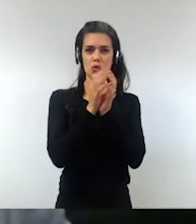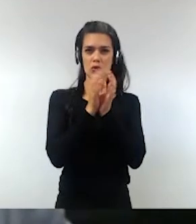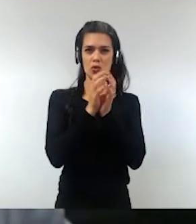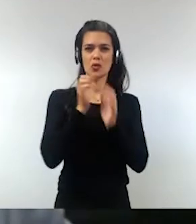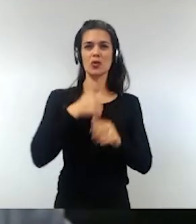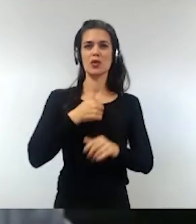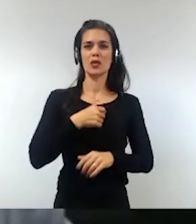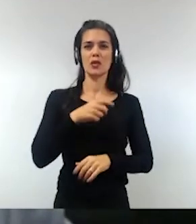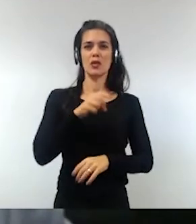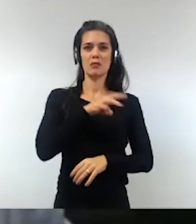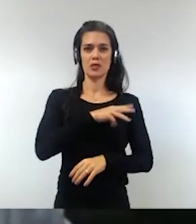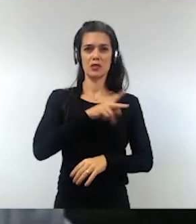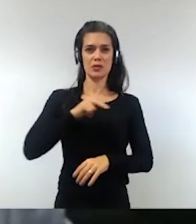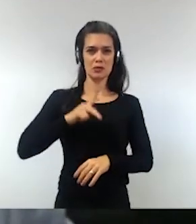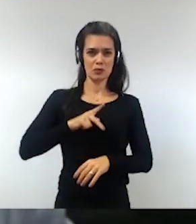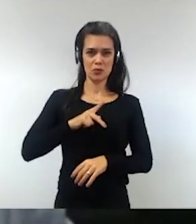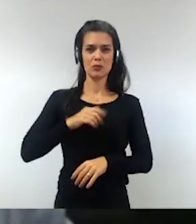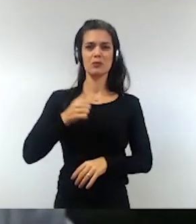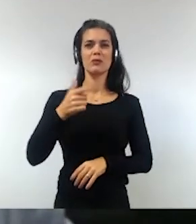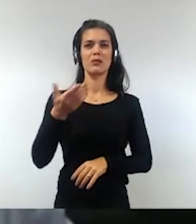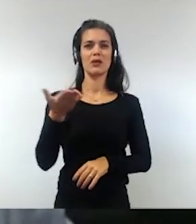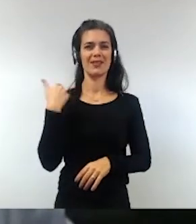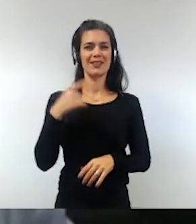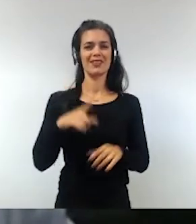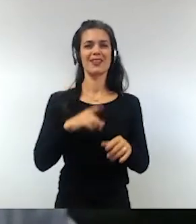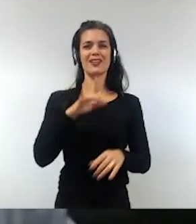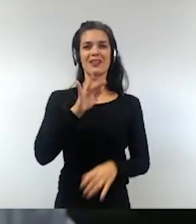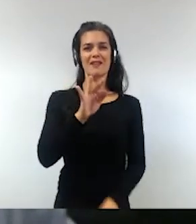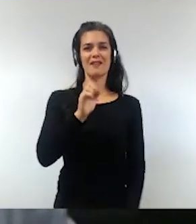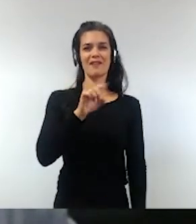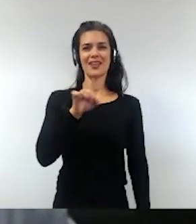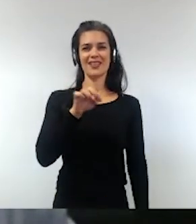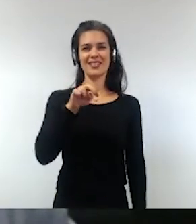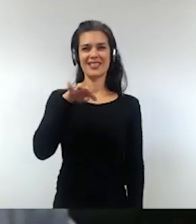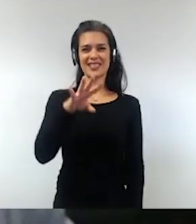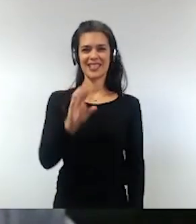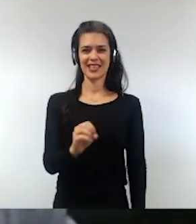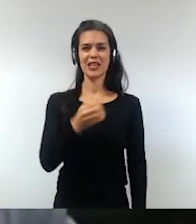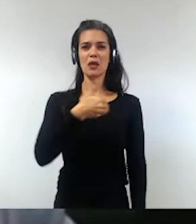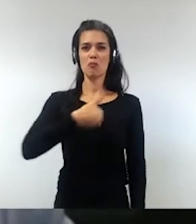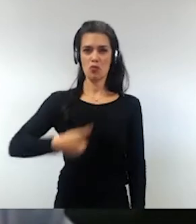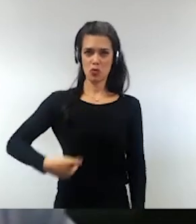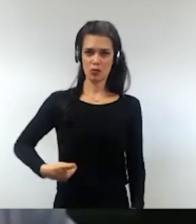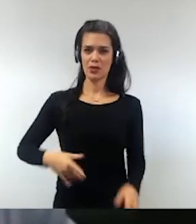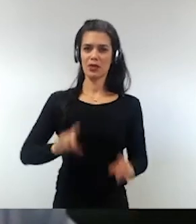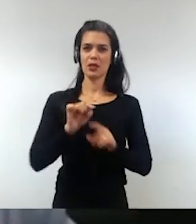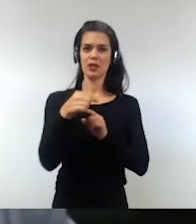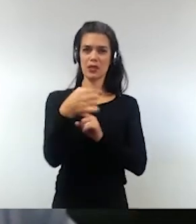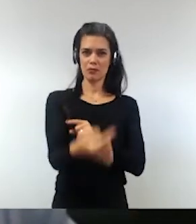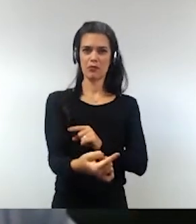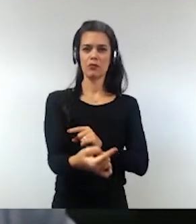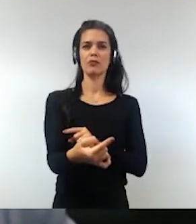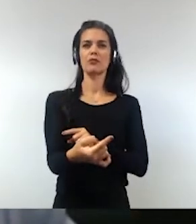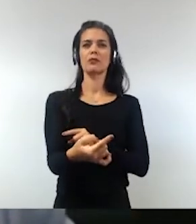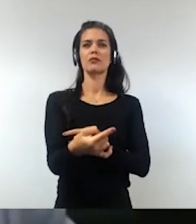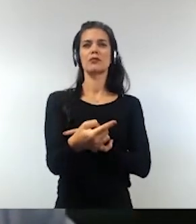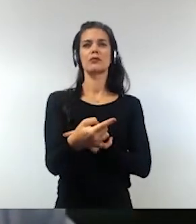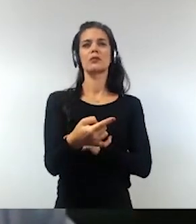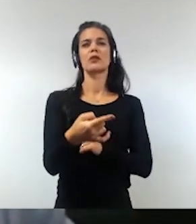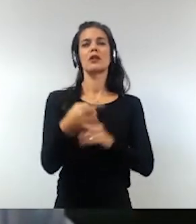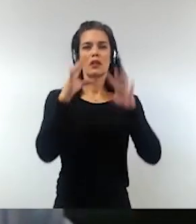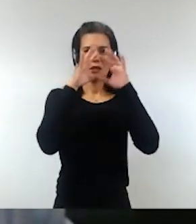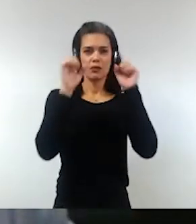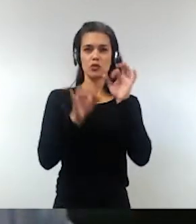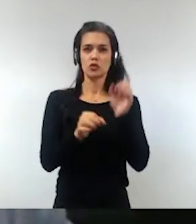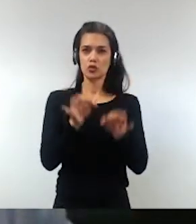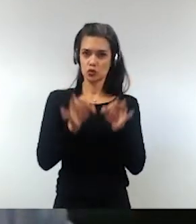fui do Ministério Público, em 96 eu era da Fazenda Pública, e depois fui para o Tribunal de Justiça